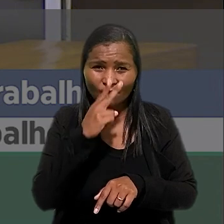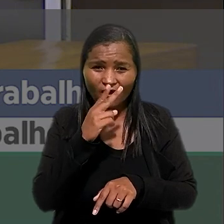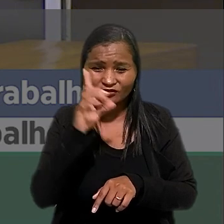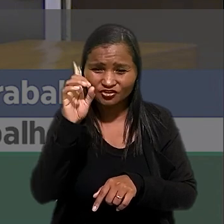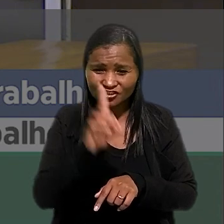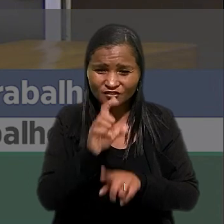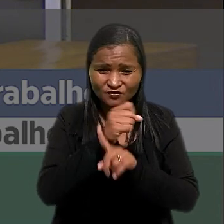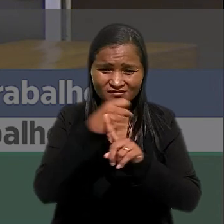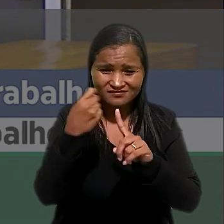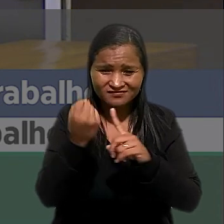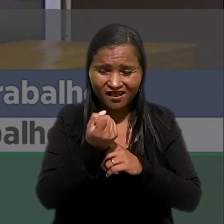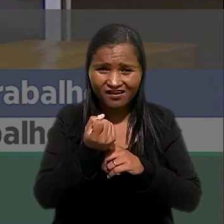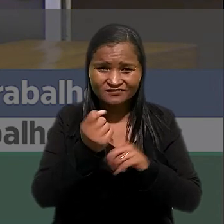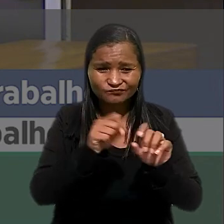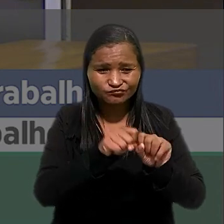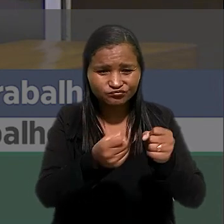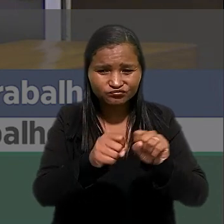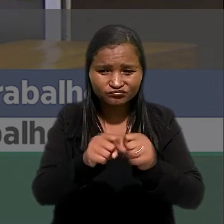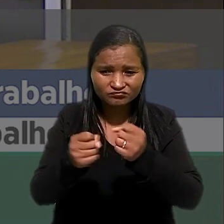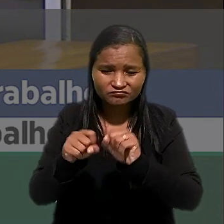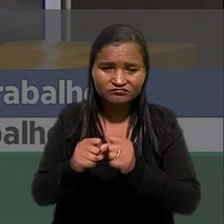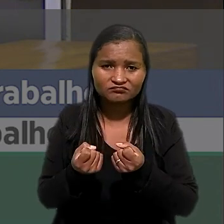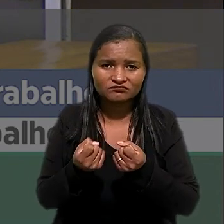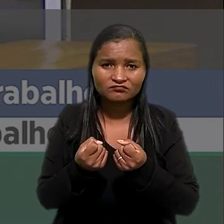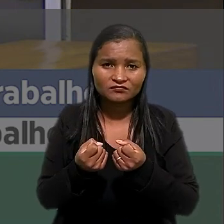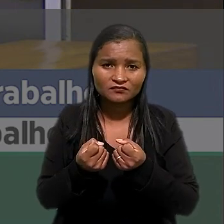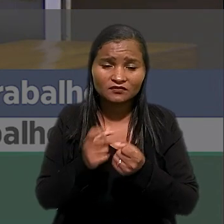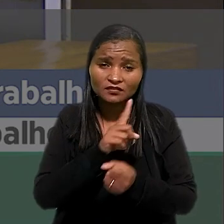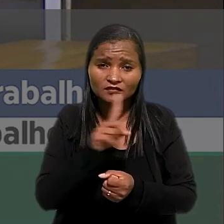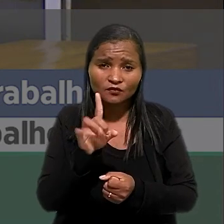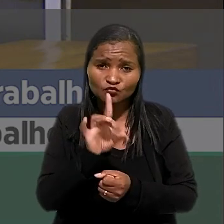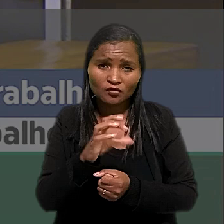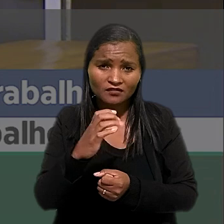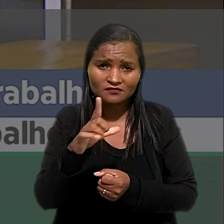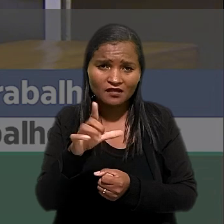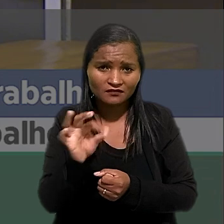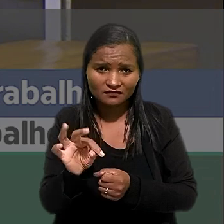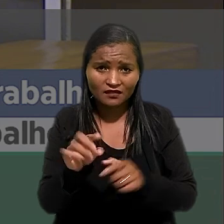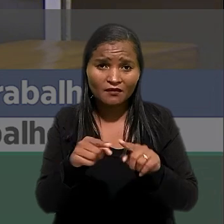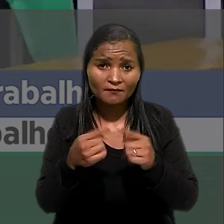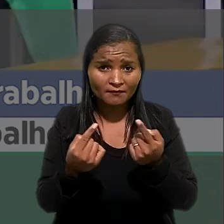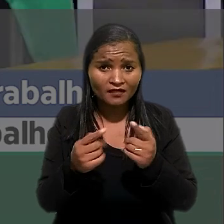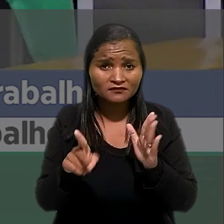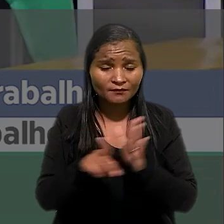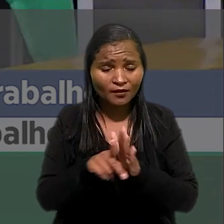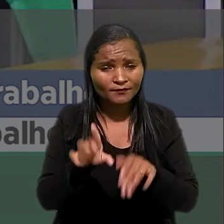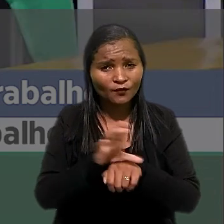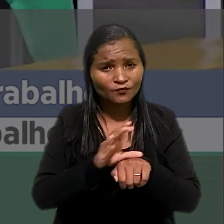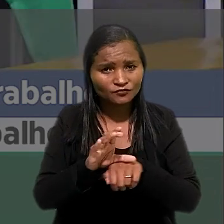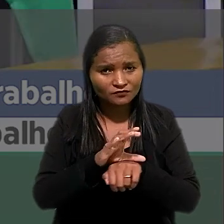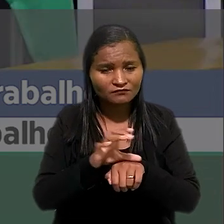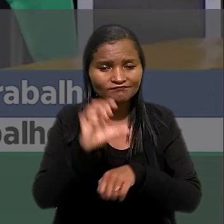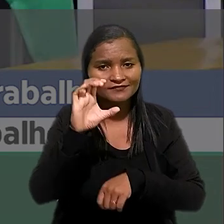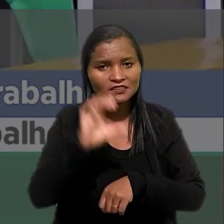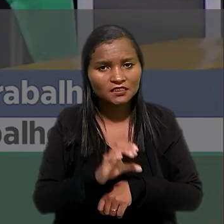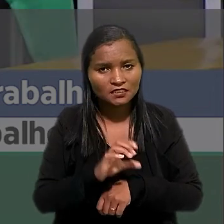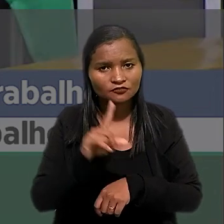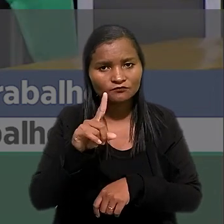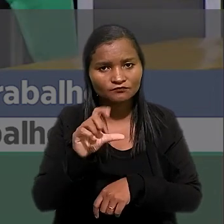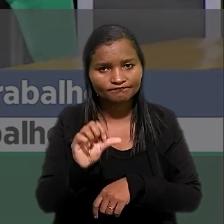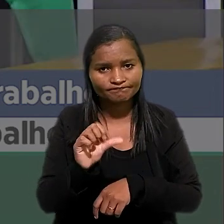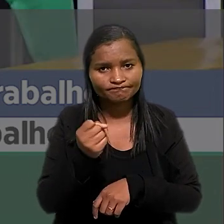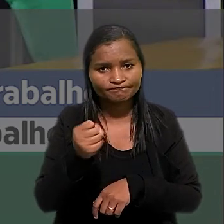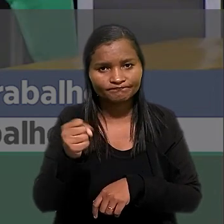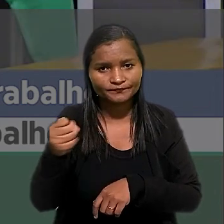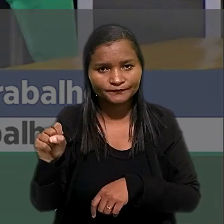de direitos sociais consagrados não apenas na CLT, mas na própria Constituição Cidadã